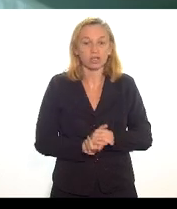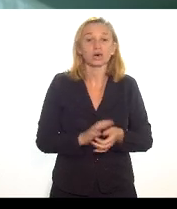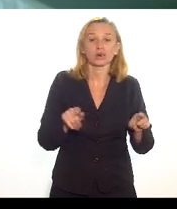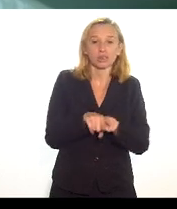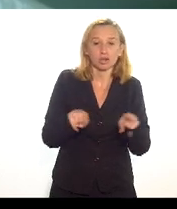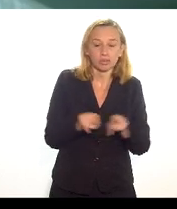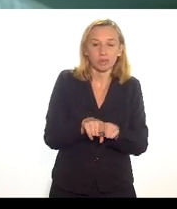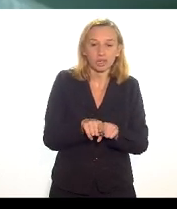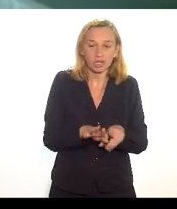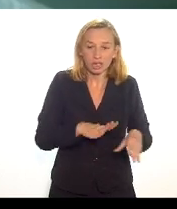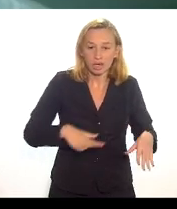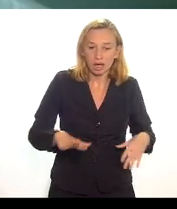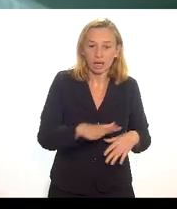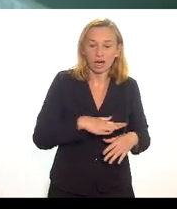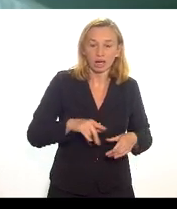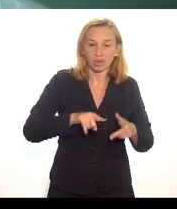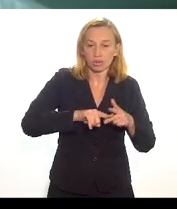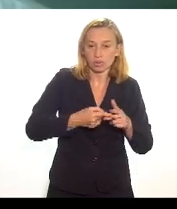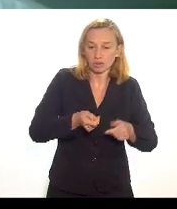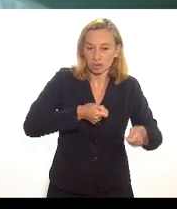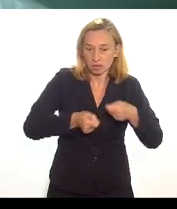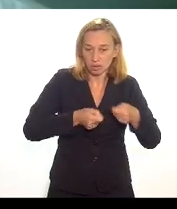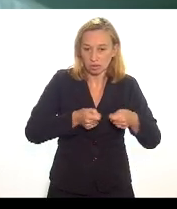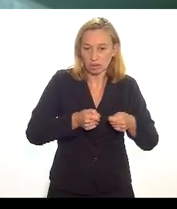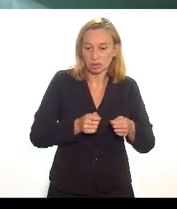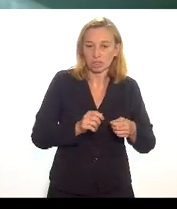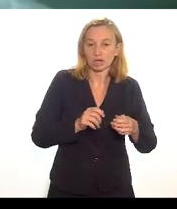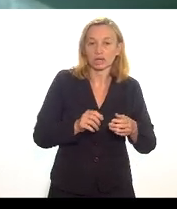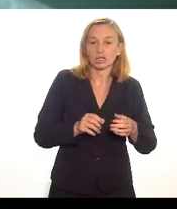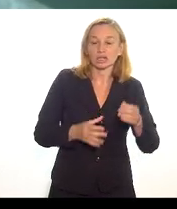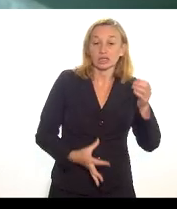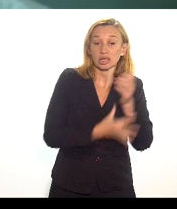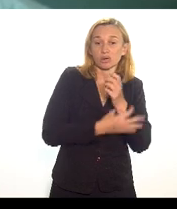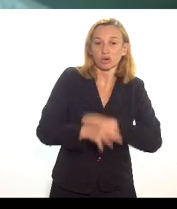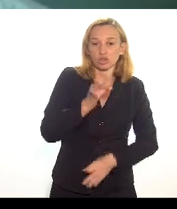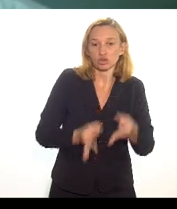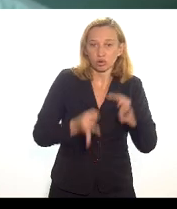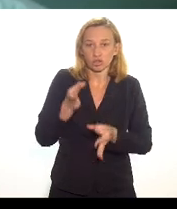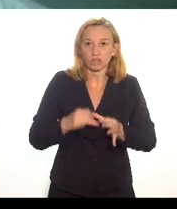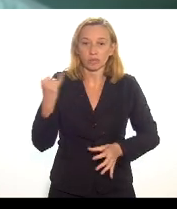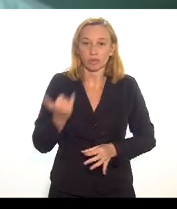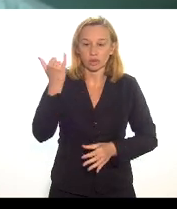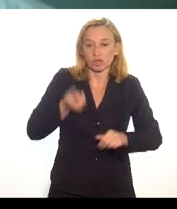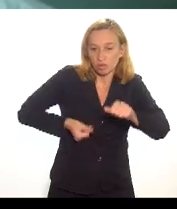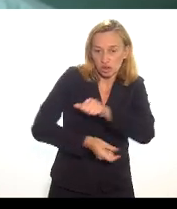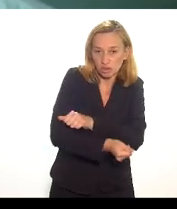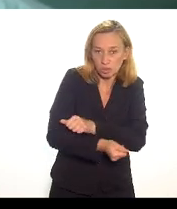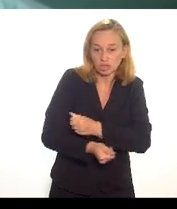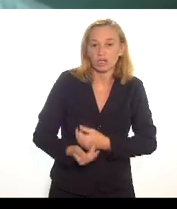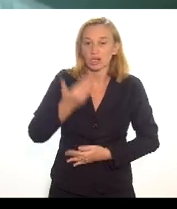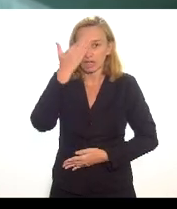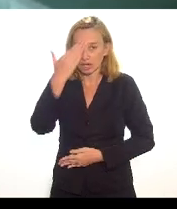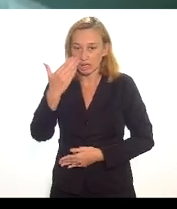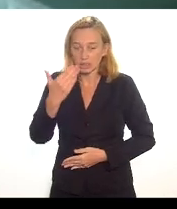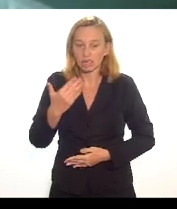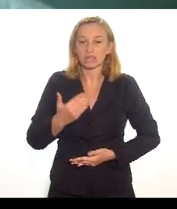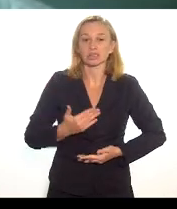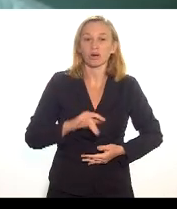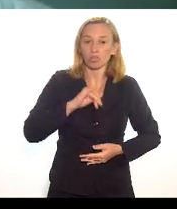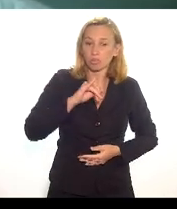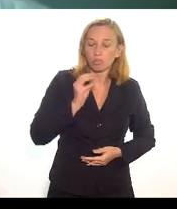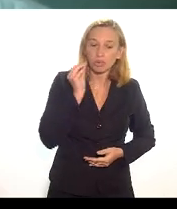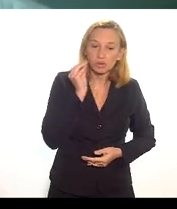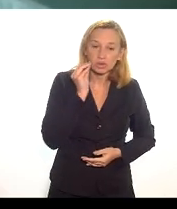de estabilidade regulatória e segurança jurídica tão importante, né, para os investimentos do setor. A gente agradece o espaço